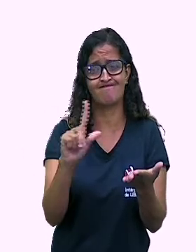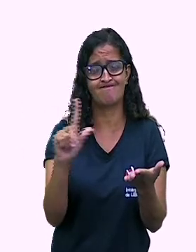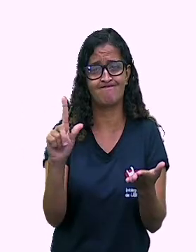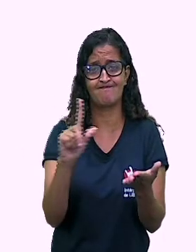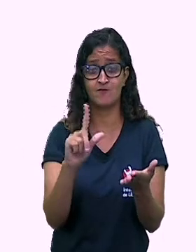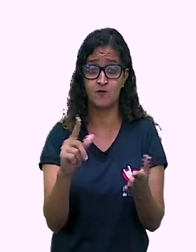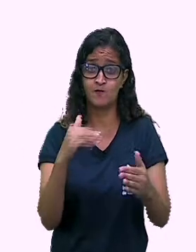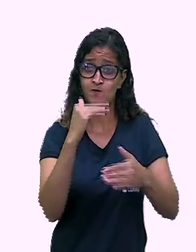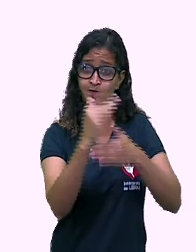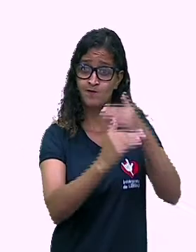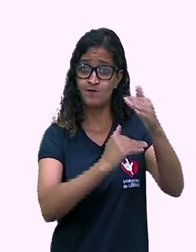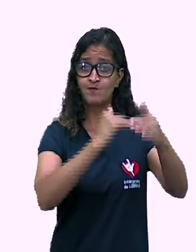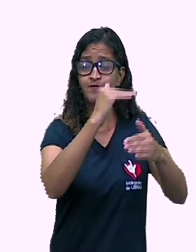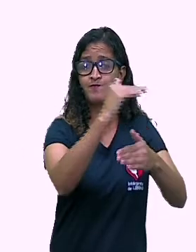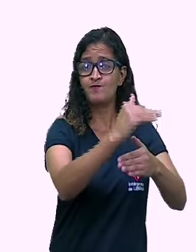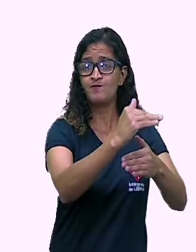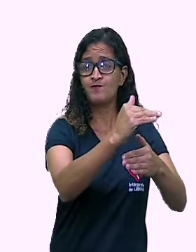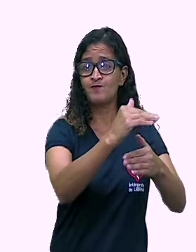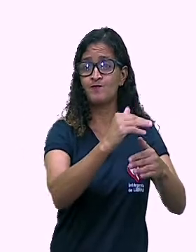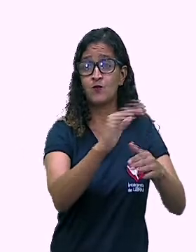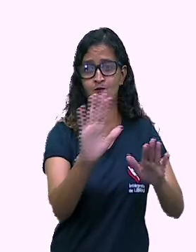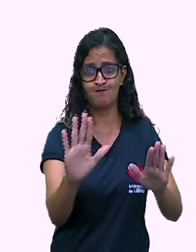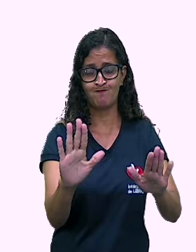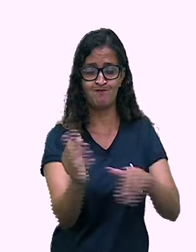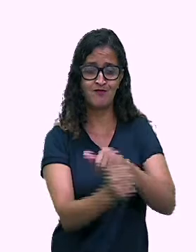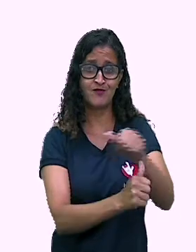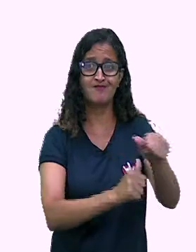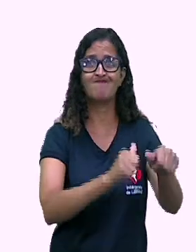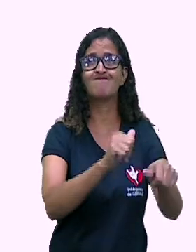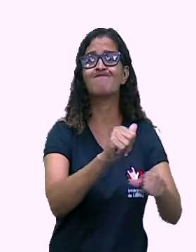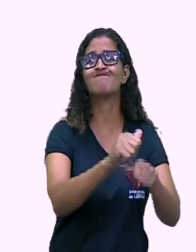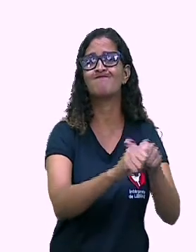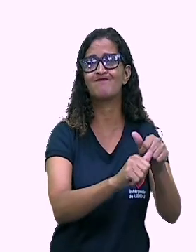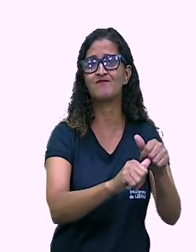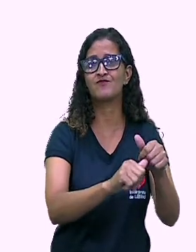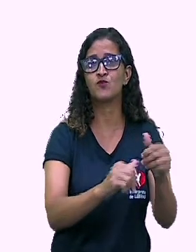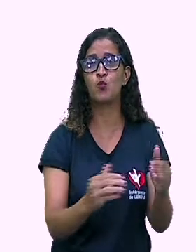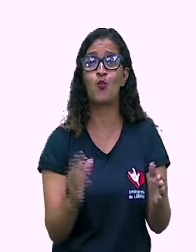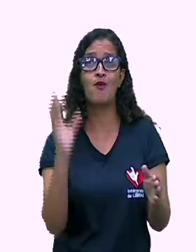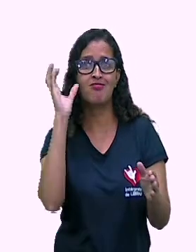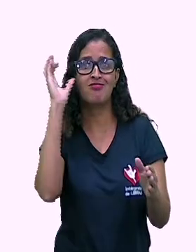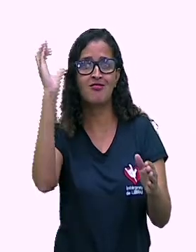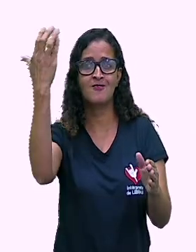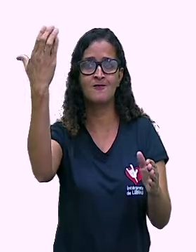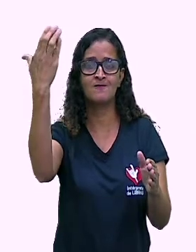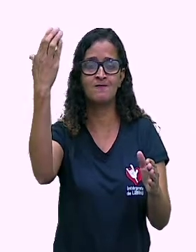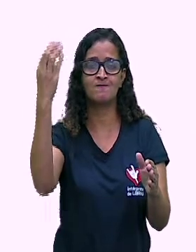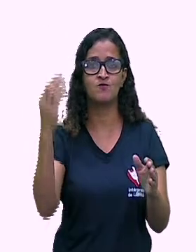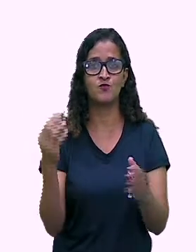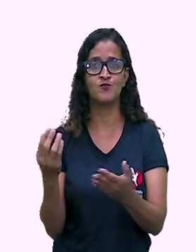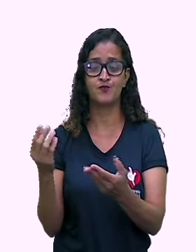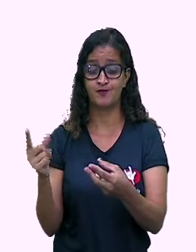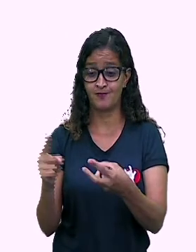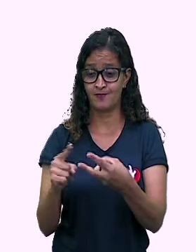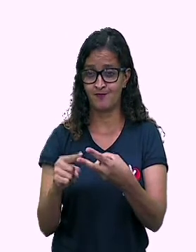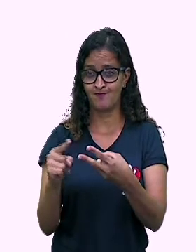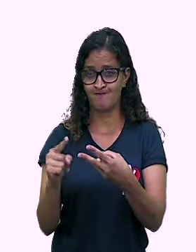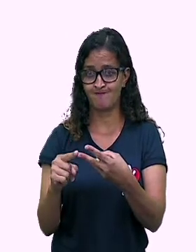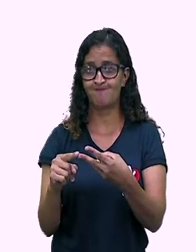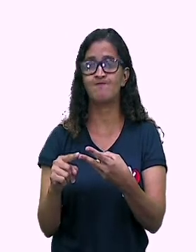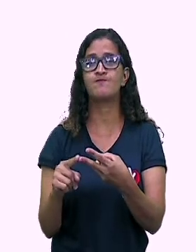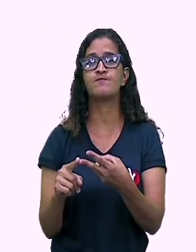esse processo de enferrujamento da lã de aço é irreversível.